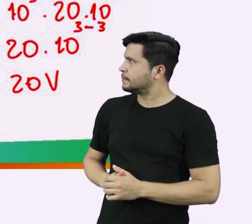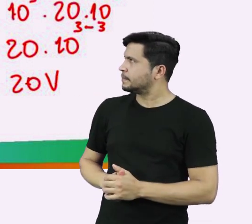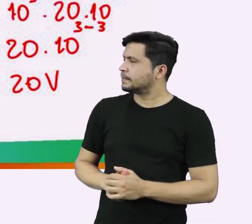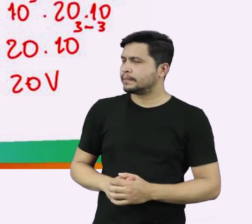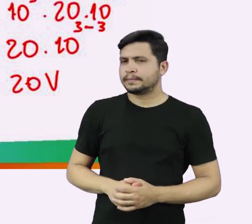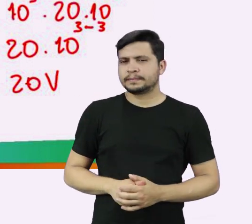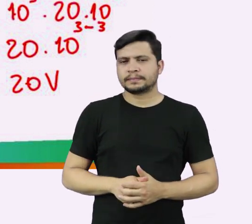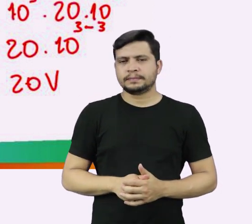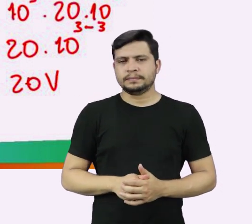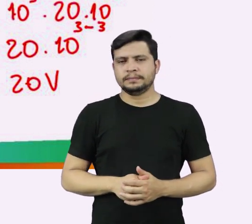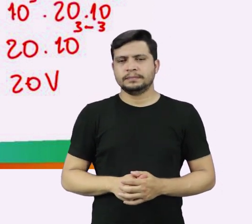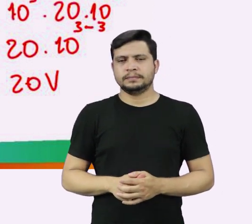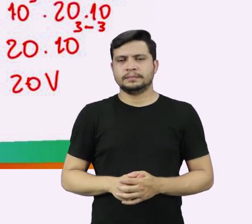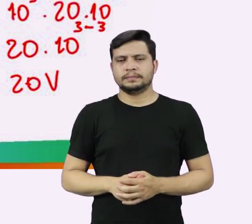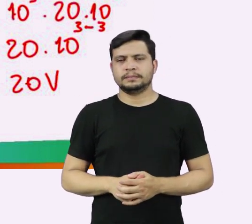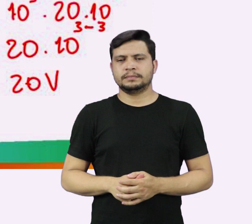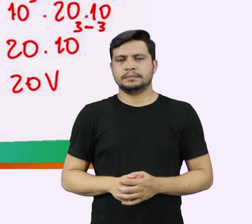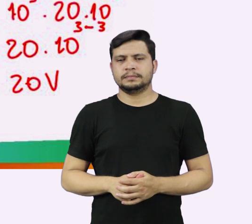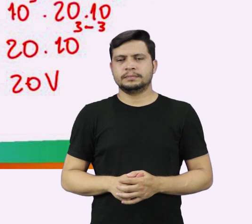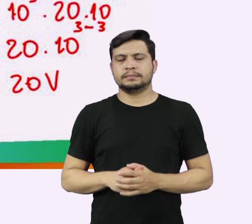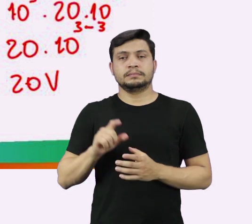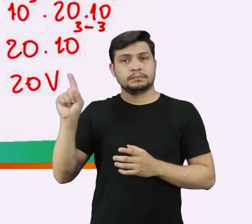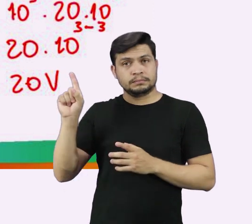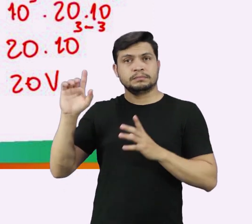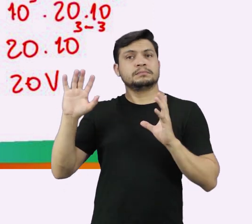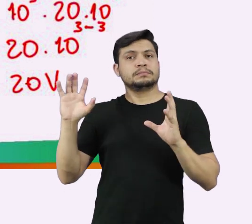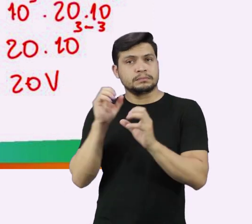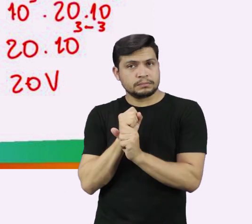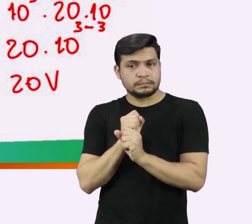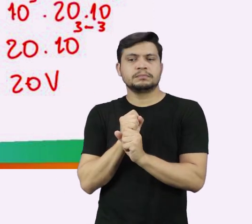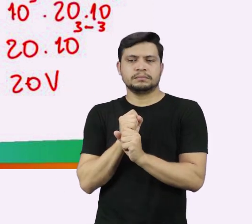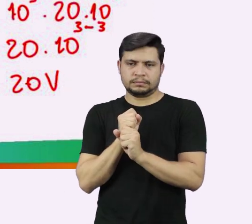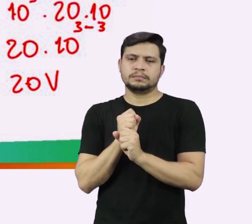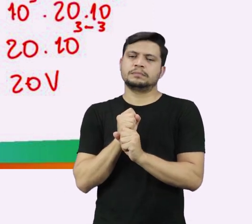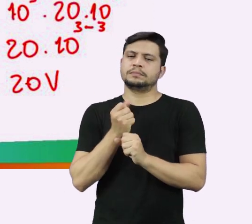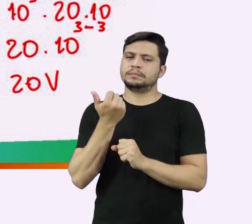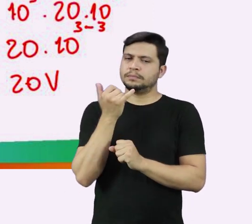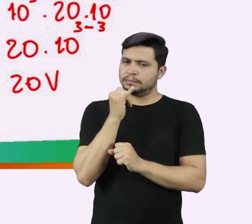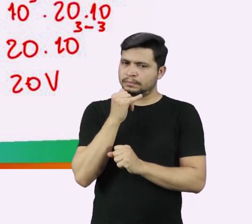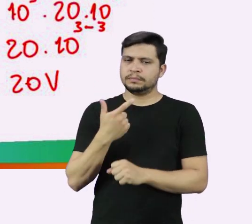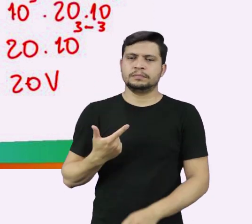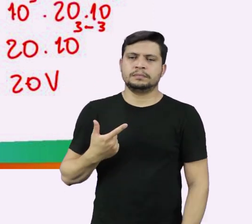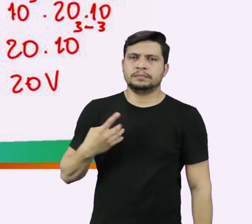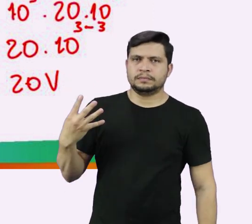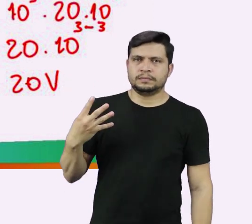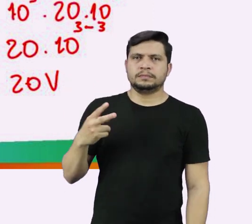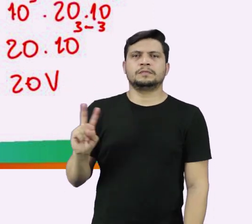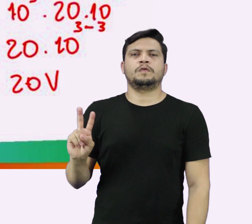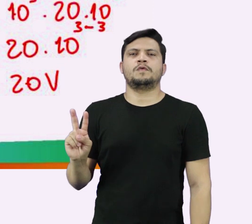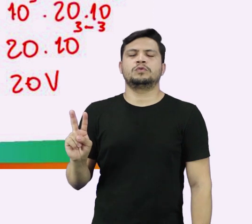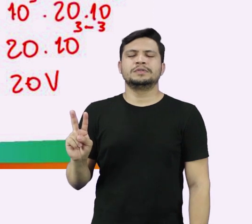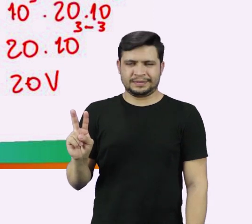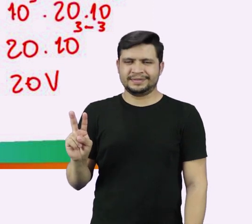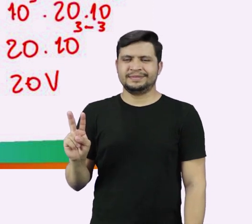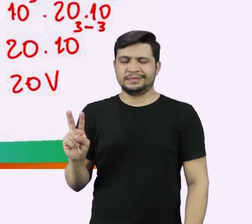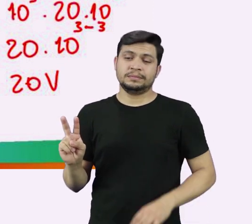caso, somando isso vai dar equivalente a uma bateria de 24 volts. Ou seja,